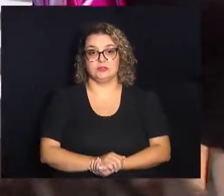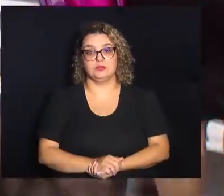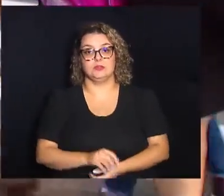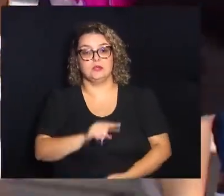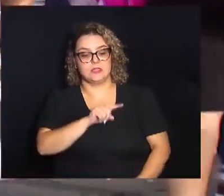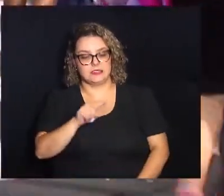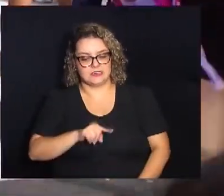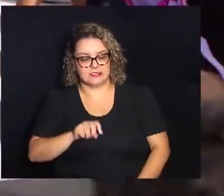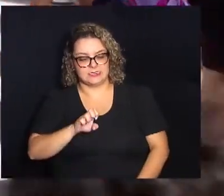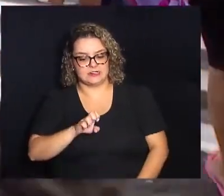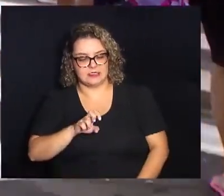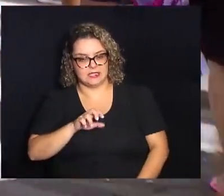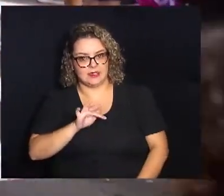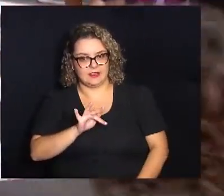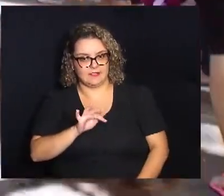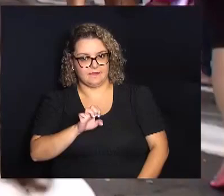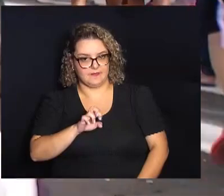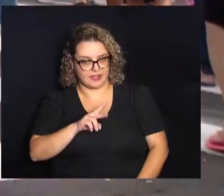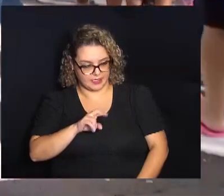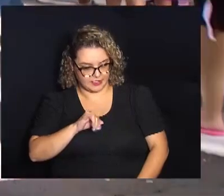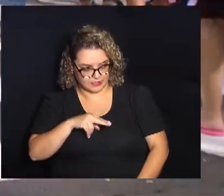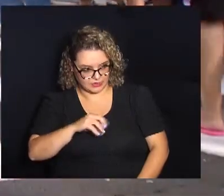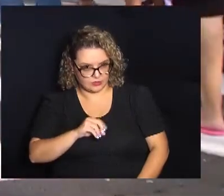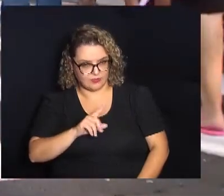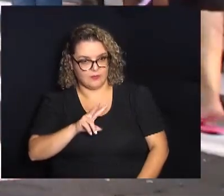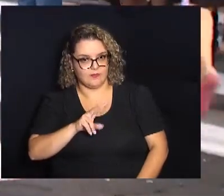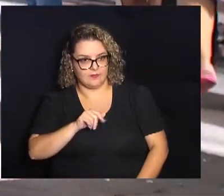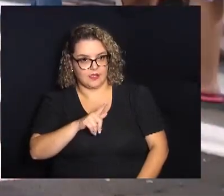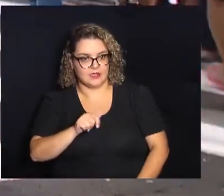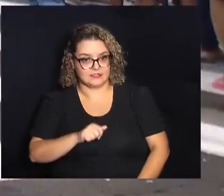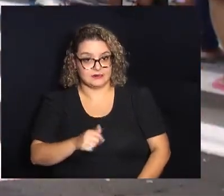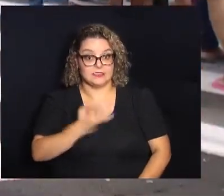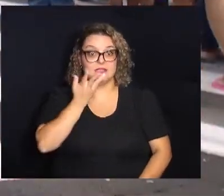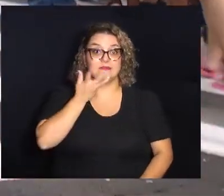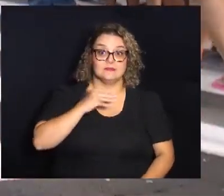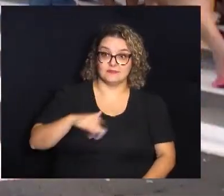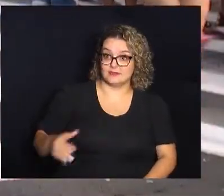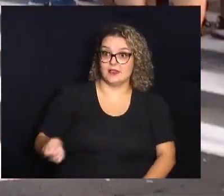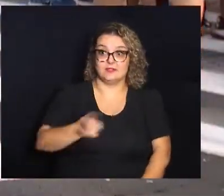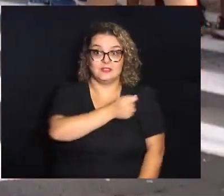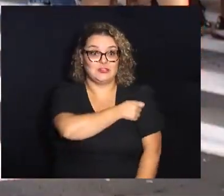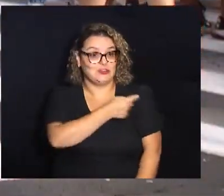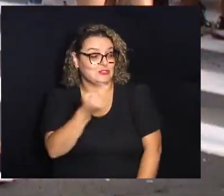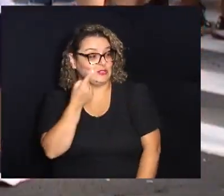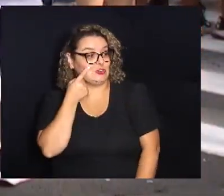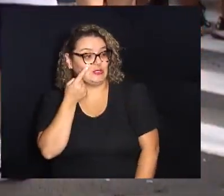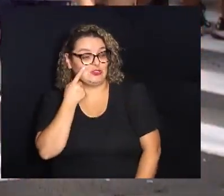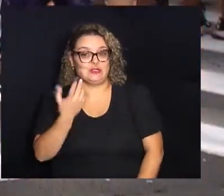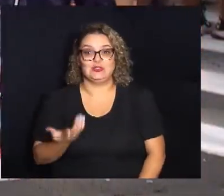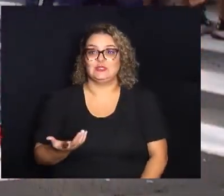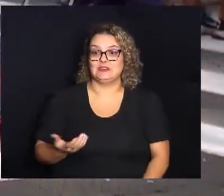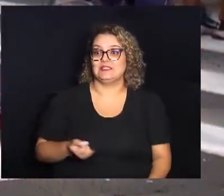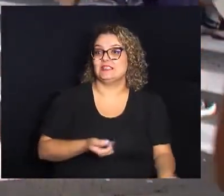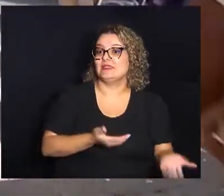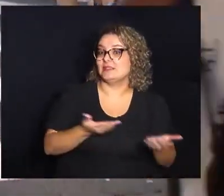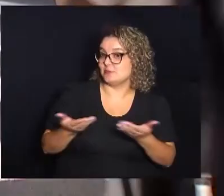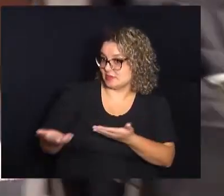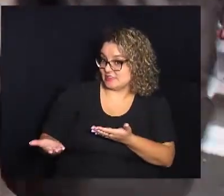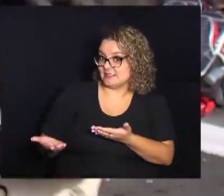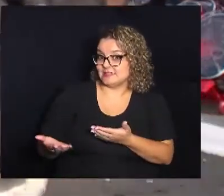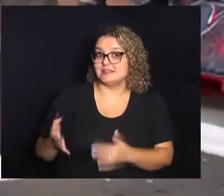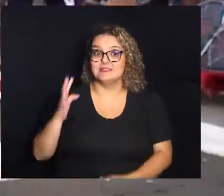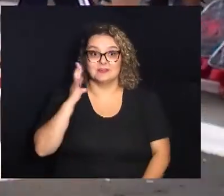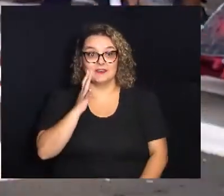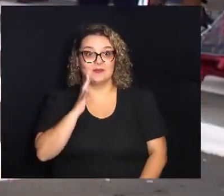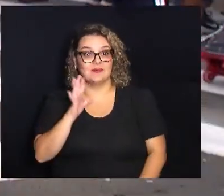Zeferino Vaz, né, Roberta? E a criançada, tá, os estudantes, todo mundo de olho aí na apresentação. Tá bem legal,